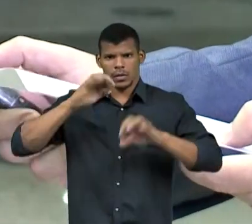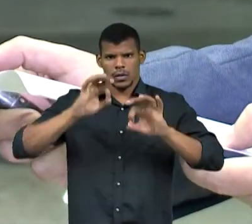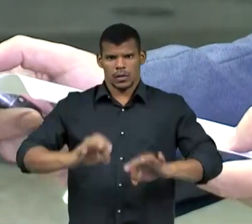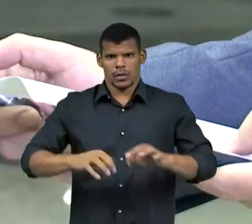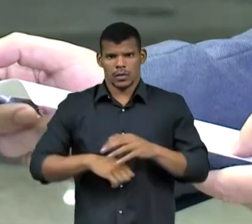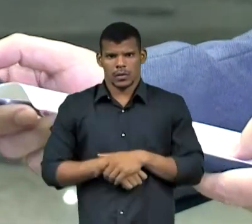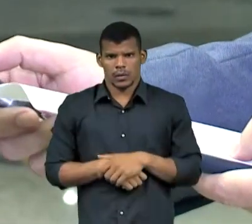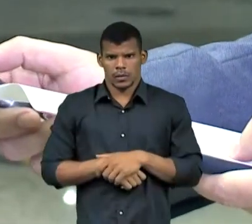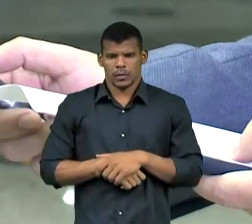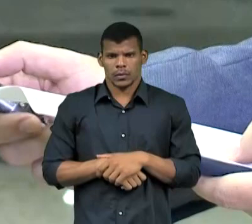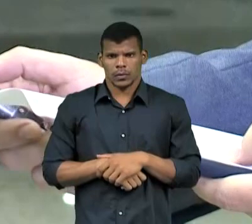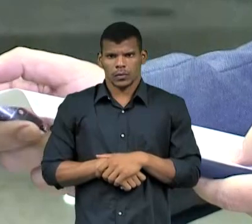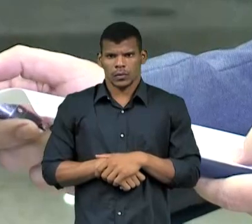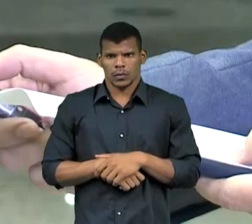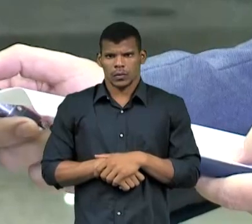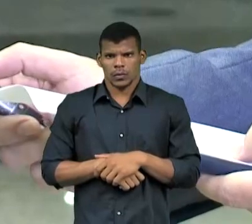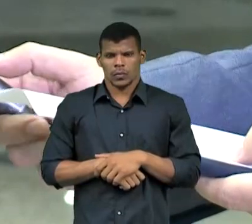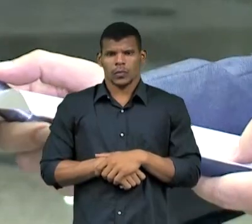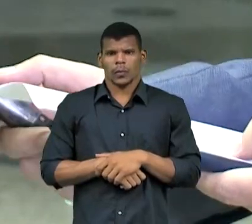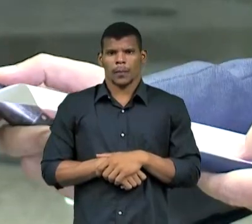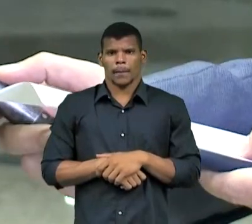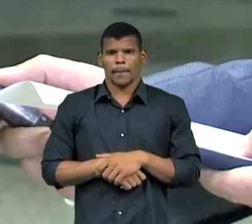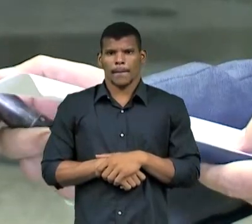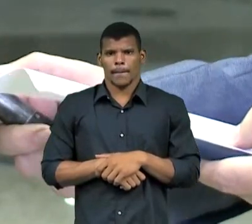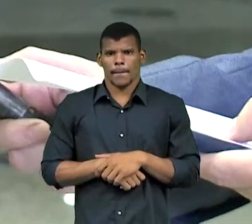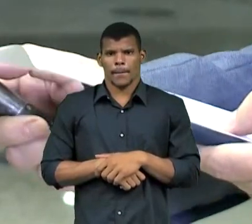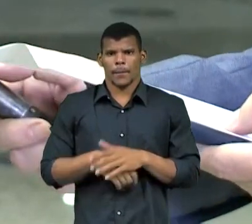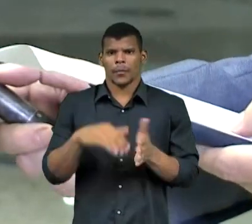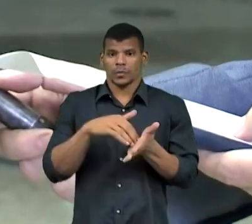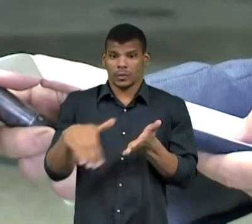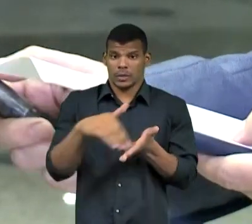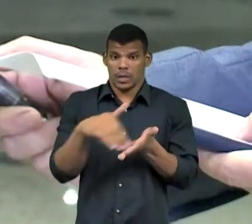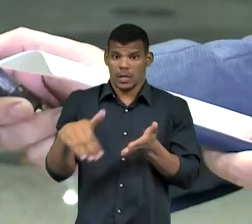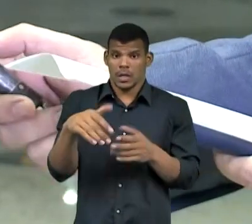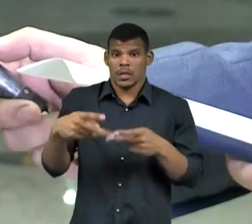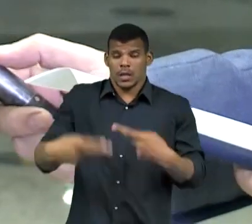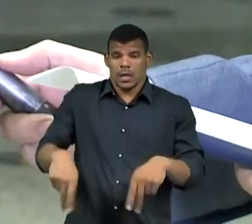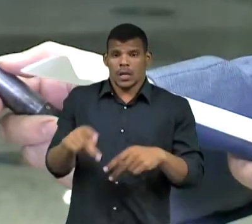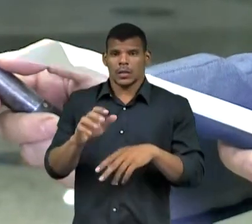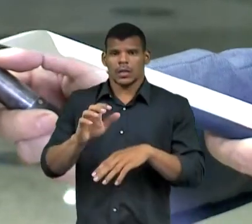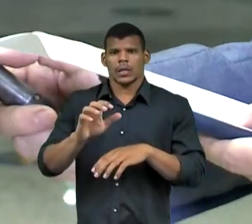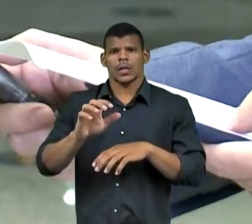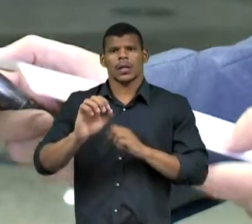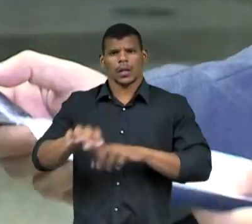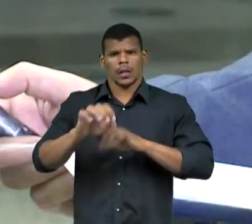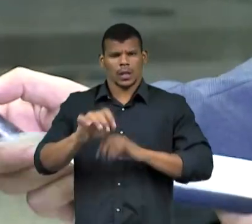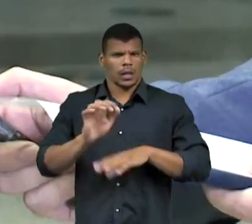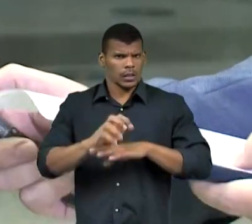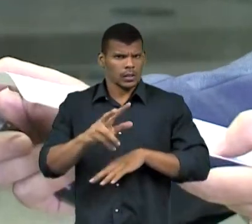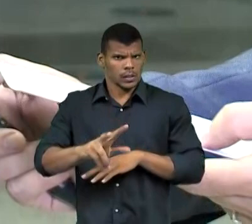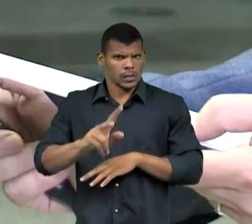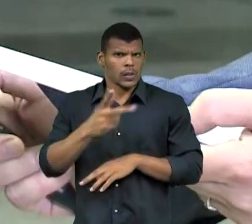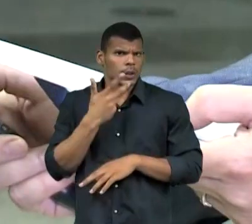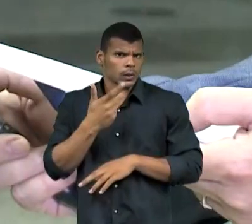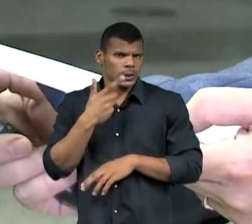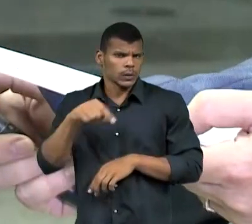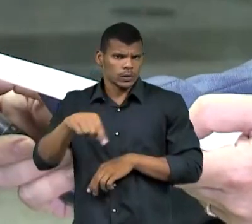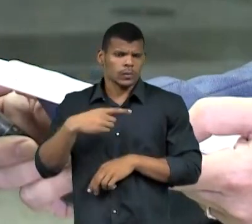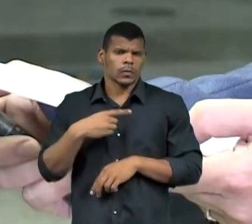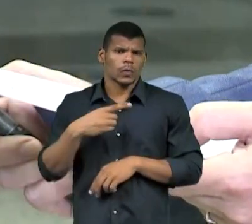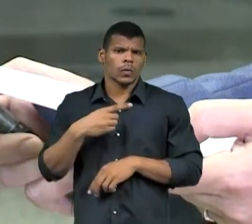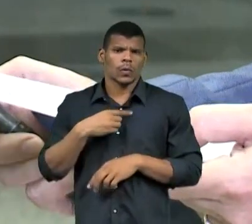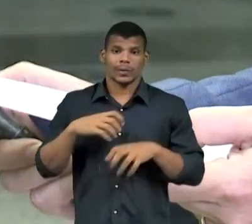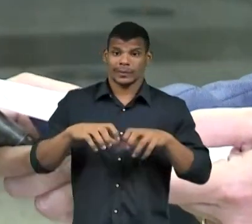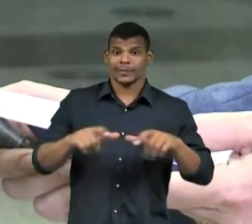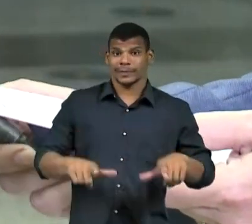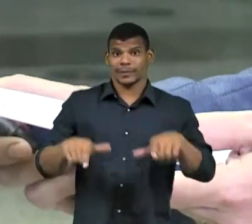contamos sempre com a parceria da Secretaria de Educação do Estado, porque nós temos que certificar